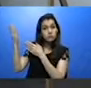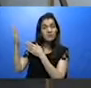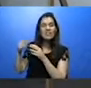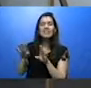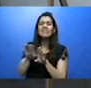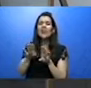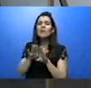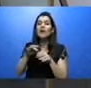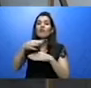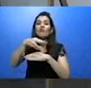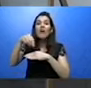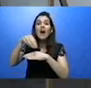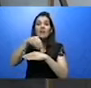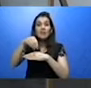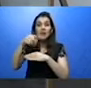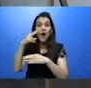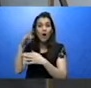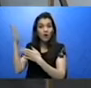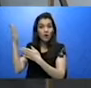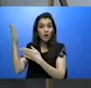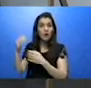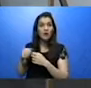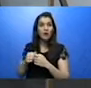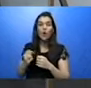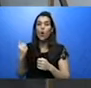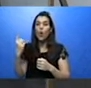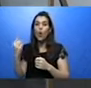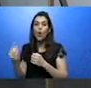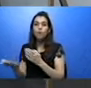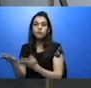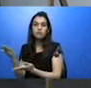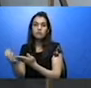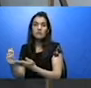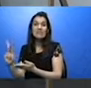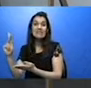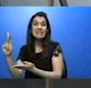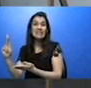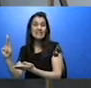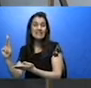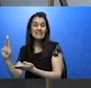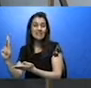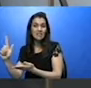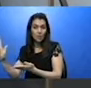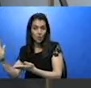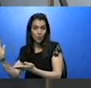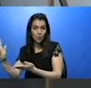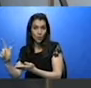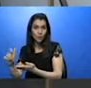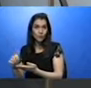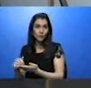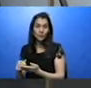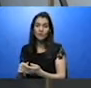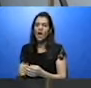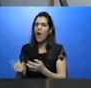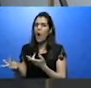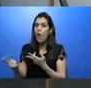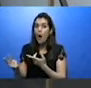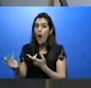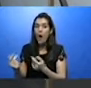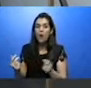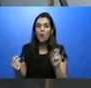de trigo. Então, olha, 1 quilo, 1000 gramas. 1 quilo, 1000 gramas, porque eles